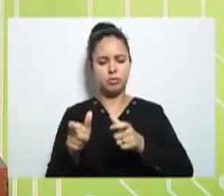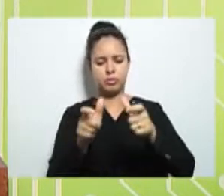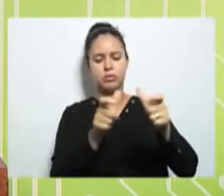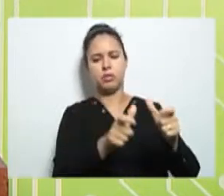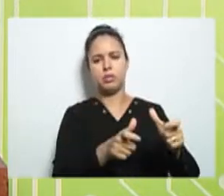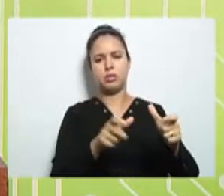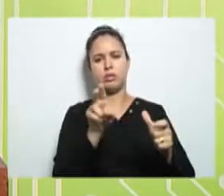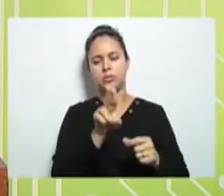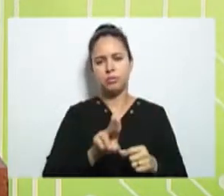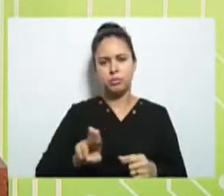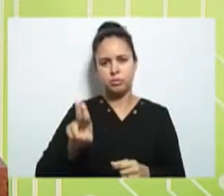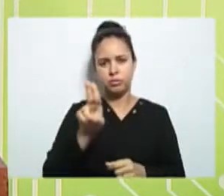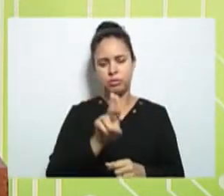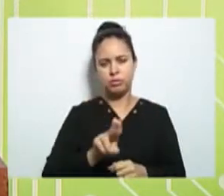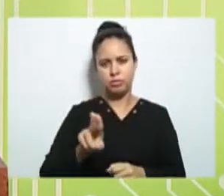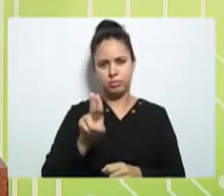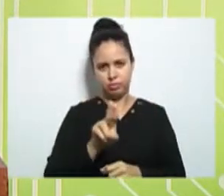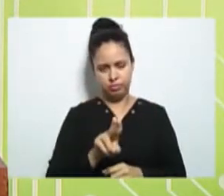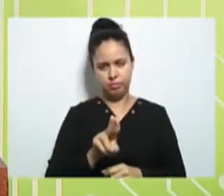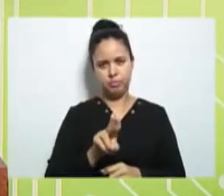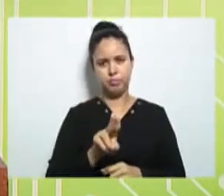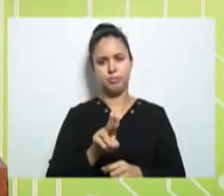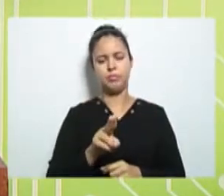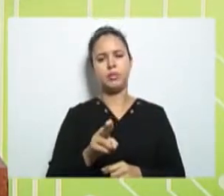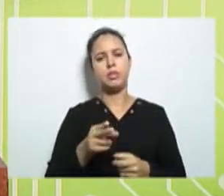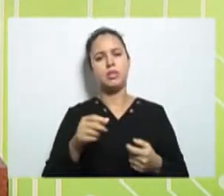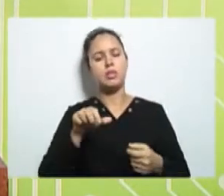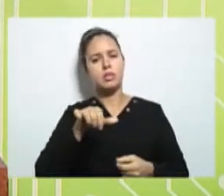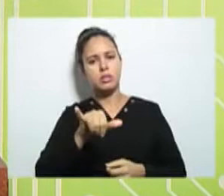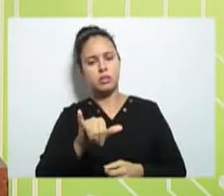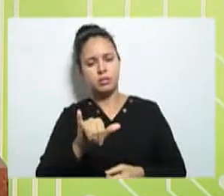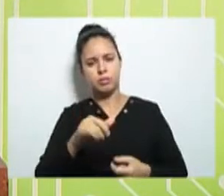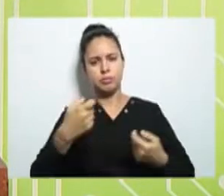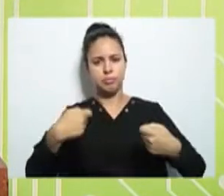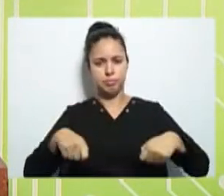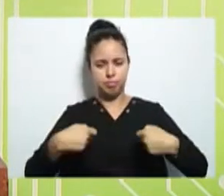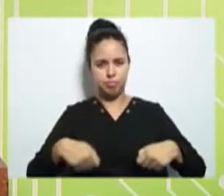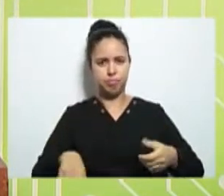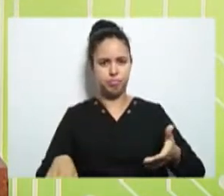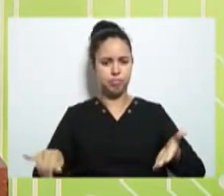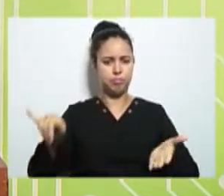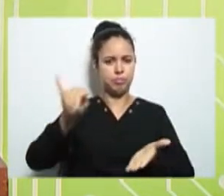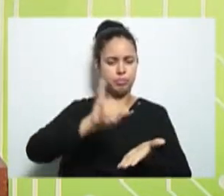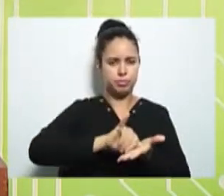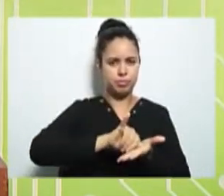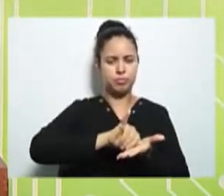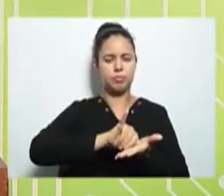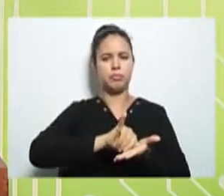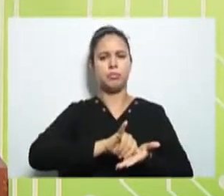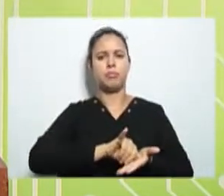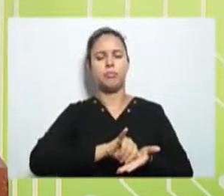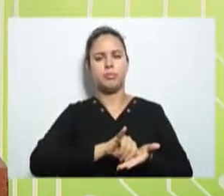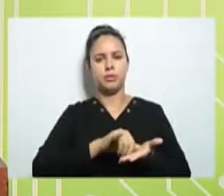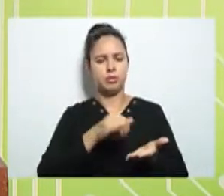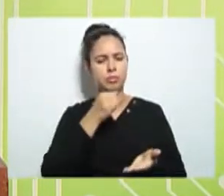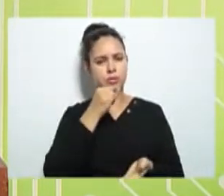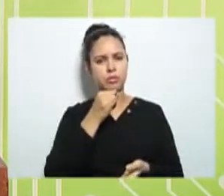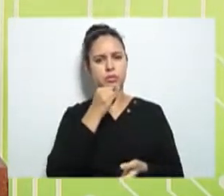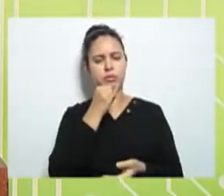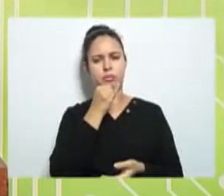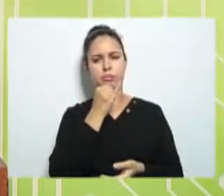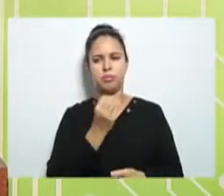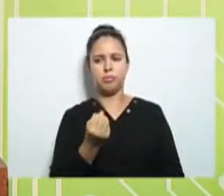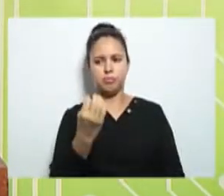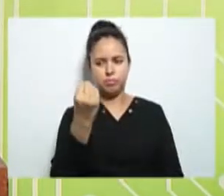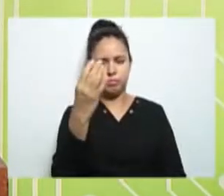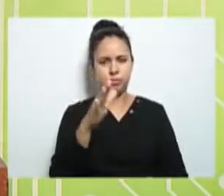que tem em relação às estações de trabalho. Você precisa de algo fixo, o funcionário não precisa se locomover, não vai precisar fazer viagens, não